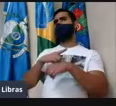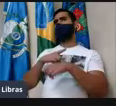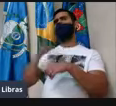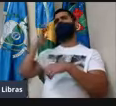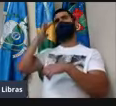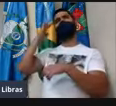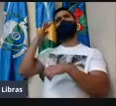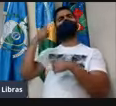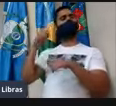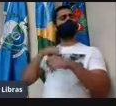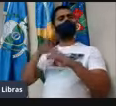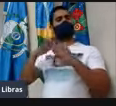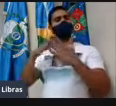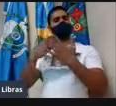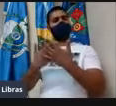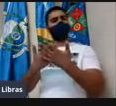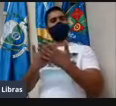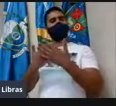engano, escolas